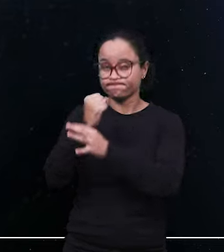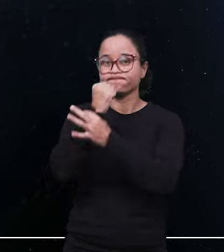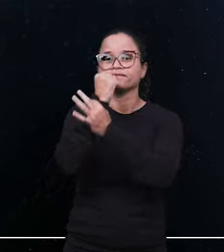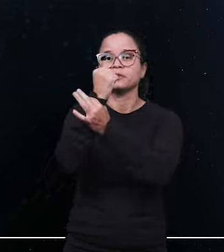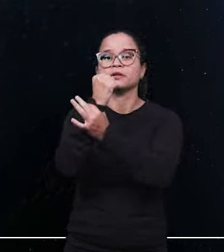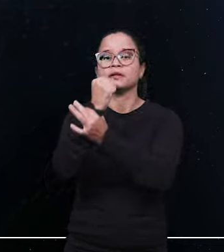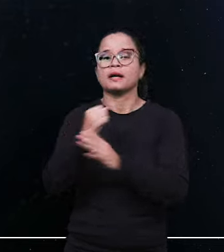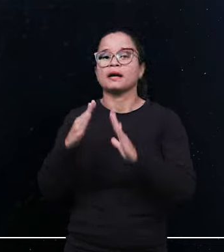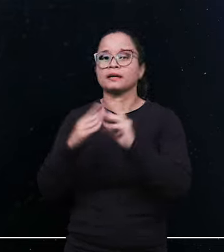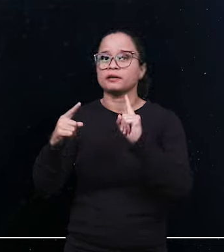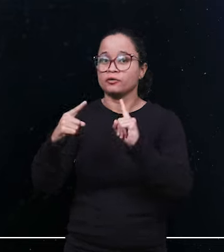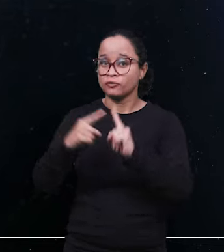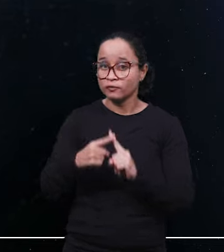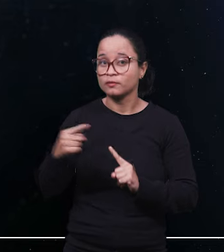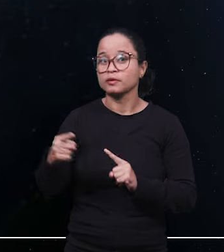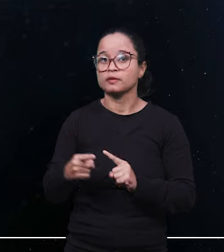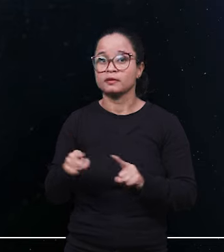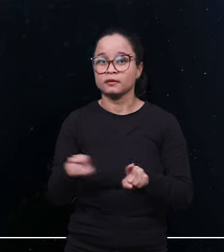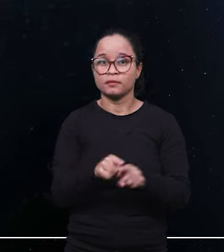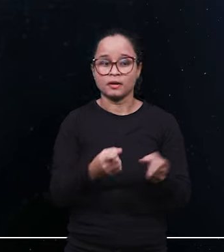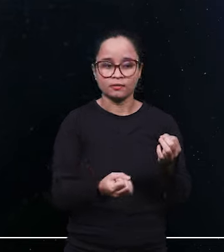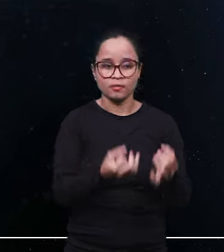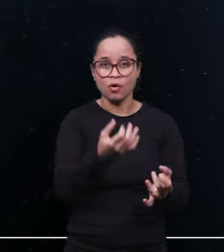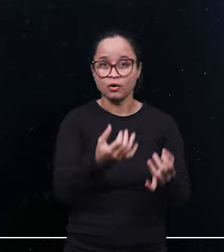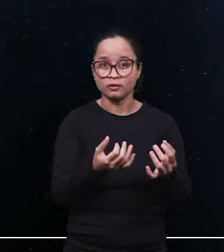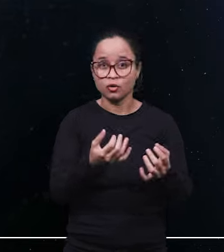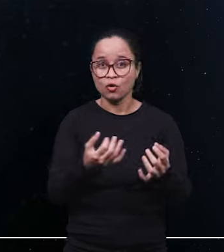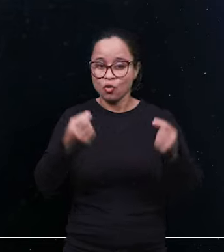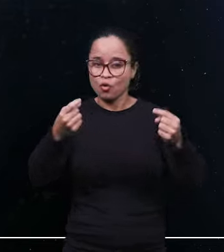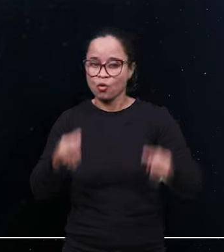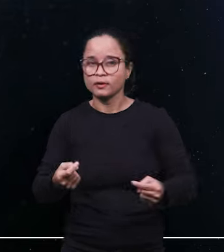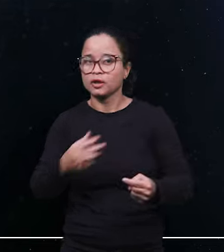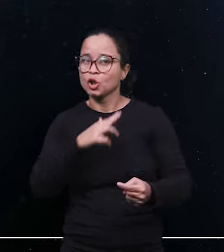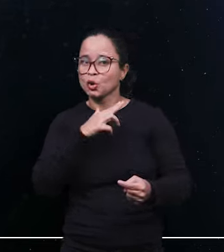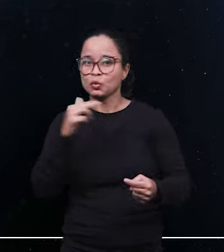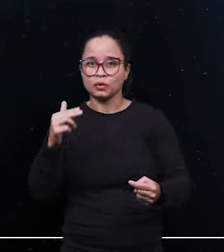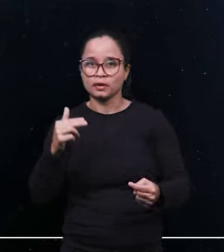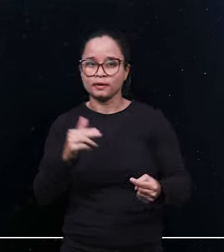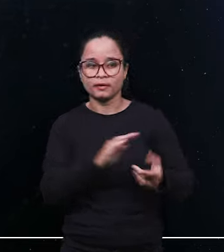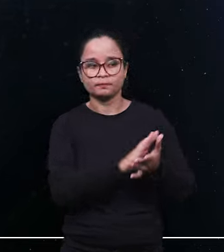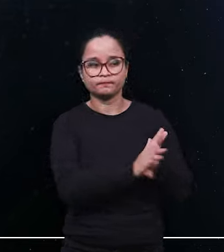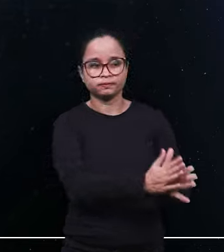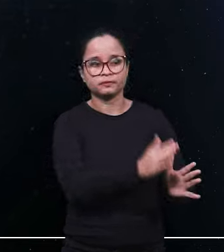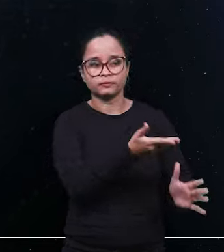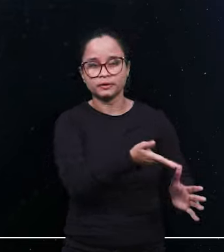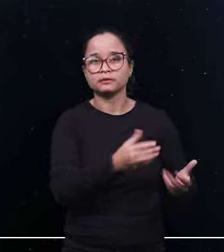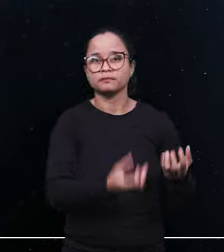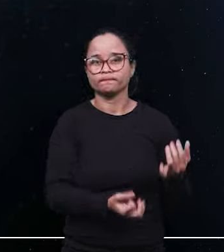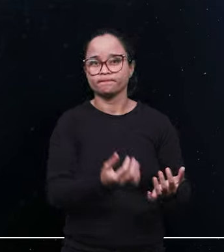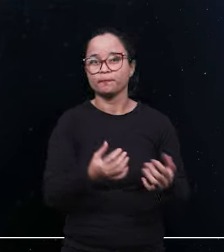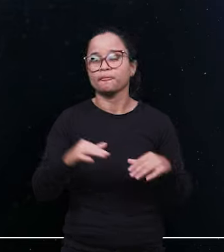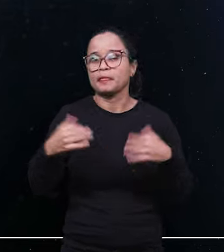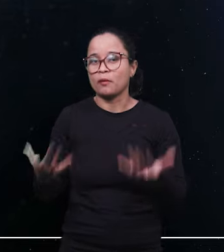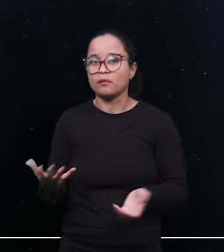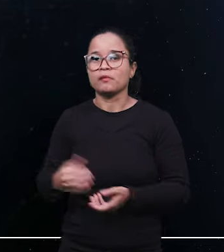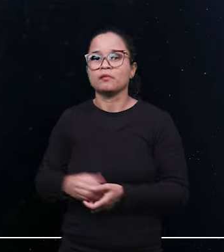Jesus completa dizendo assim: e nem as portas do inferno prevalecerão contra ela. Então você pode ver na própria língua grega que a palavra